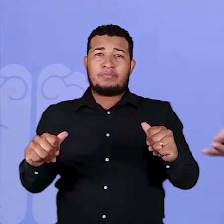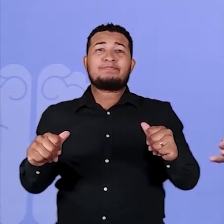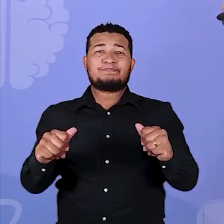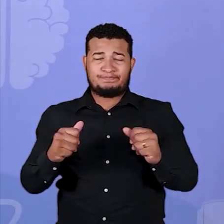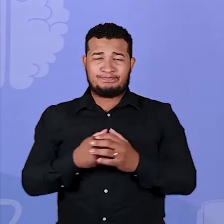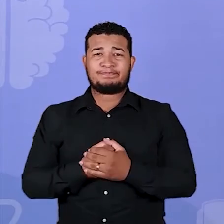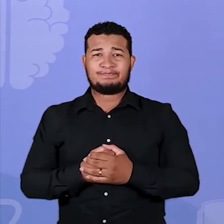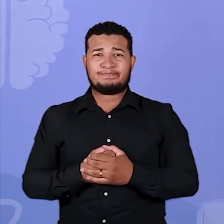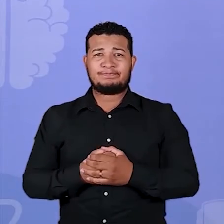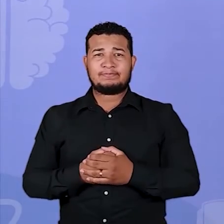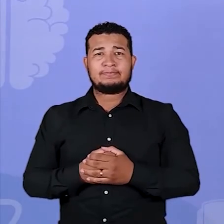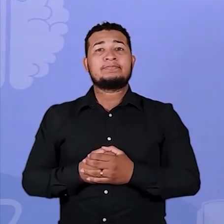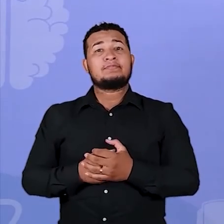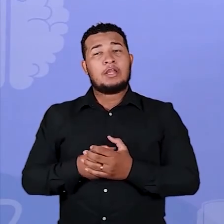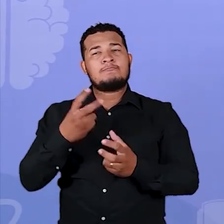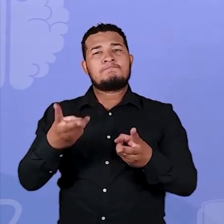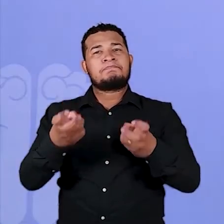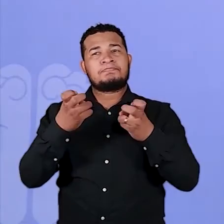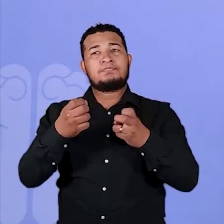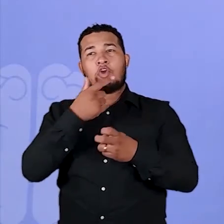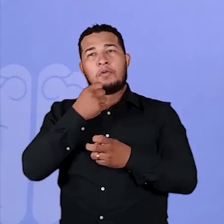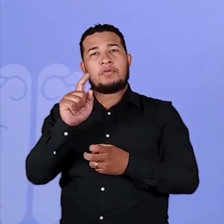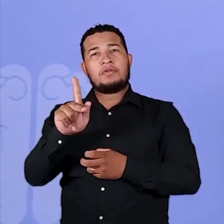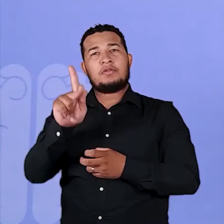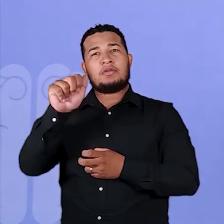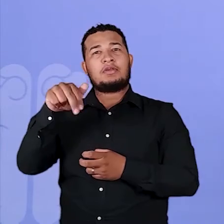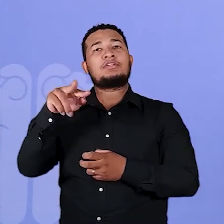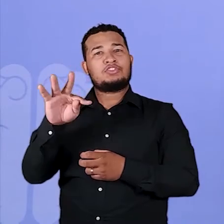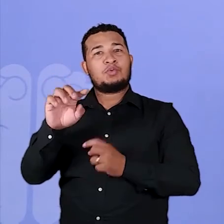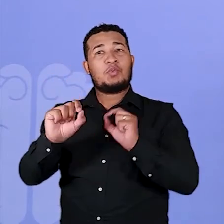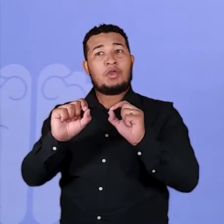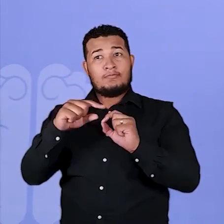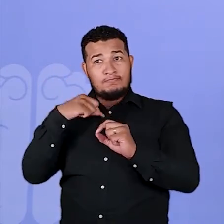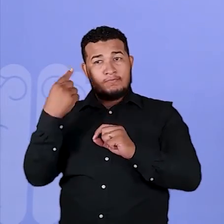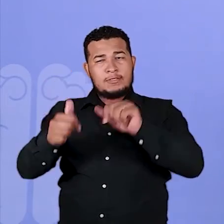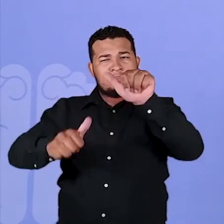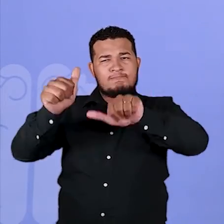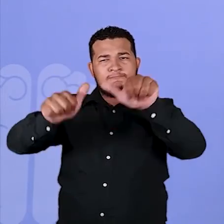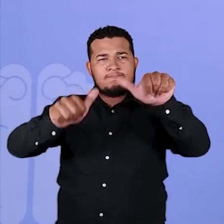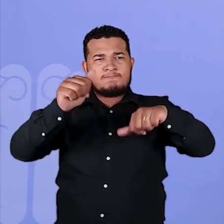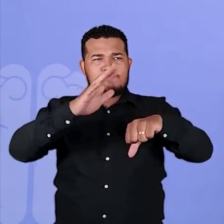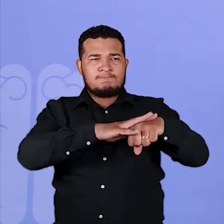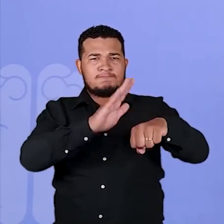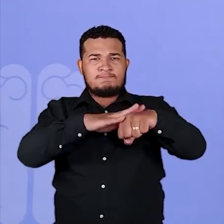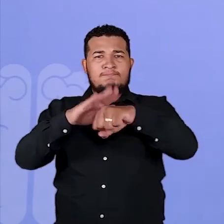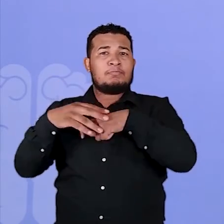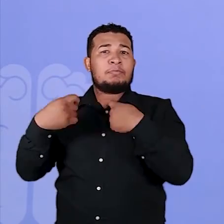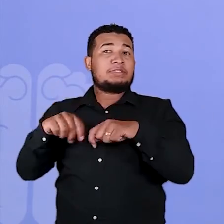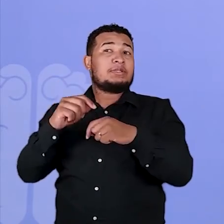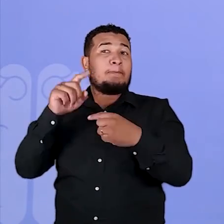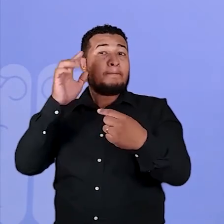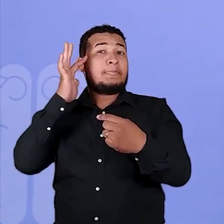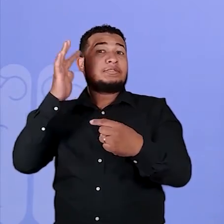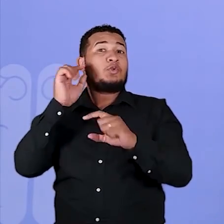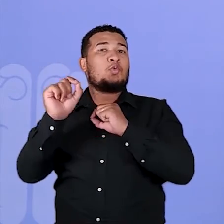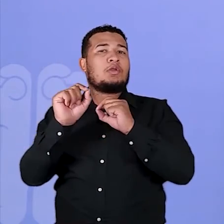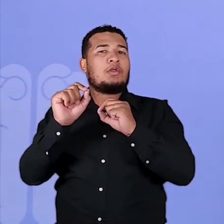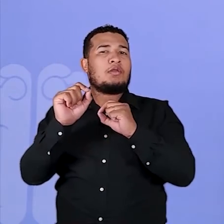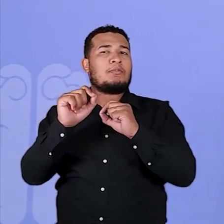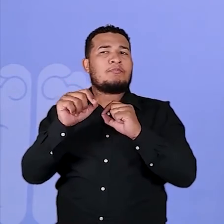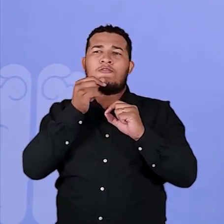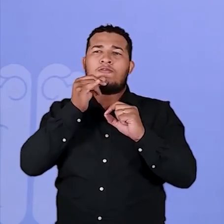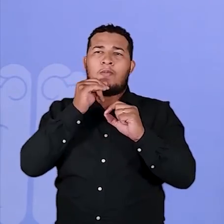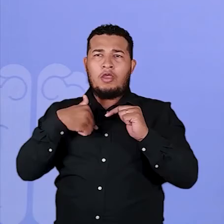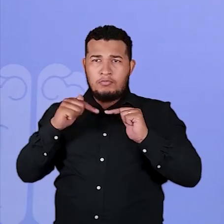acabaria. Observem, então, para Kant, a gente tem que avaliar cada ação